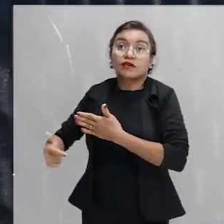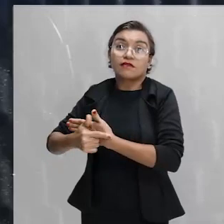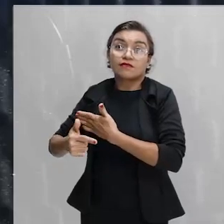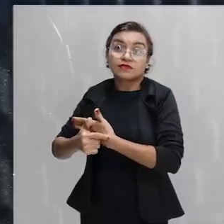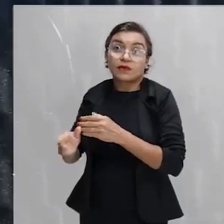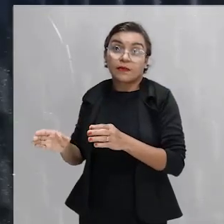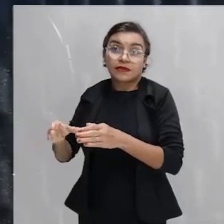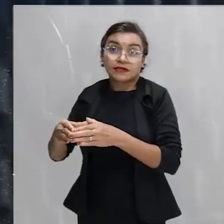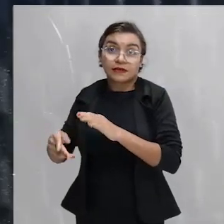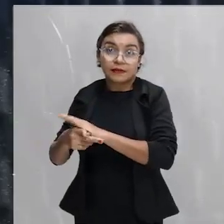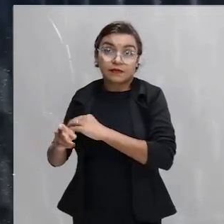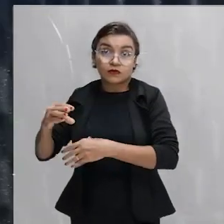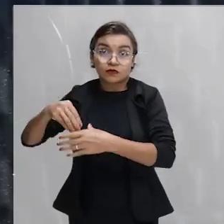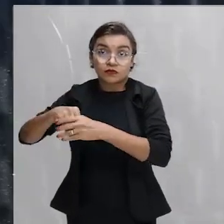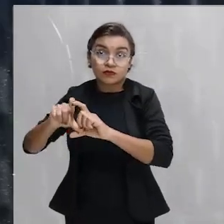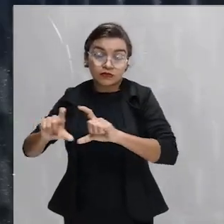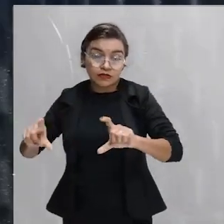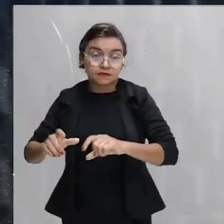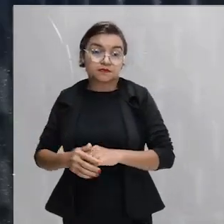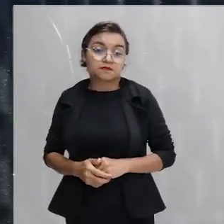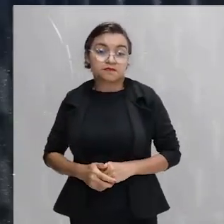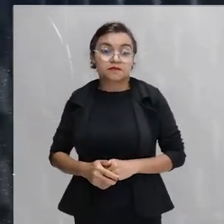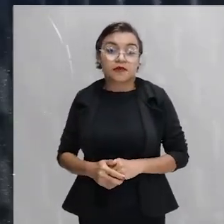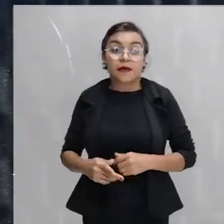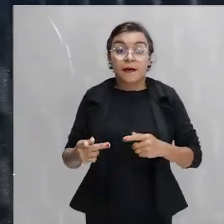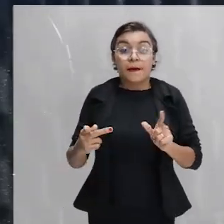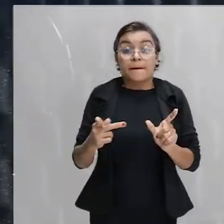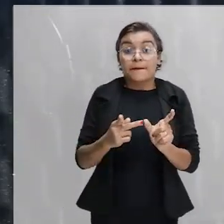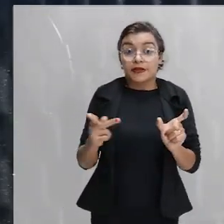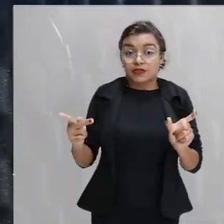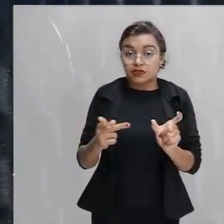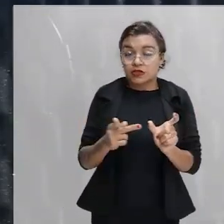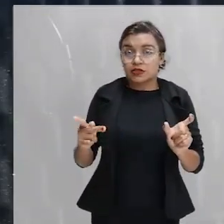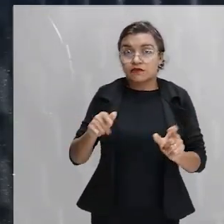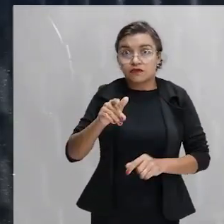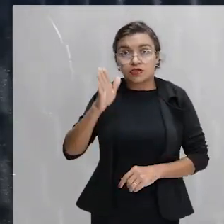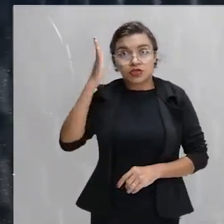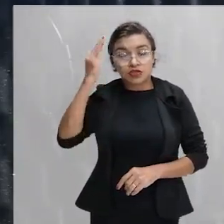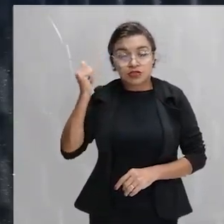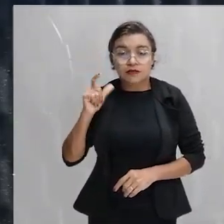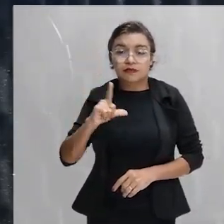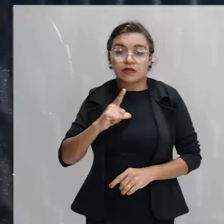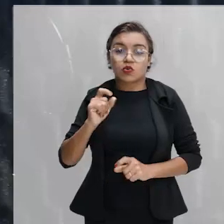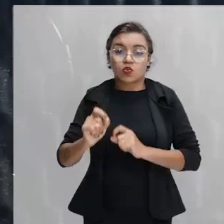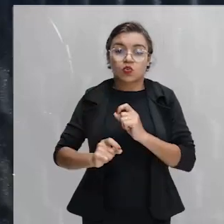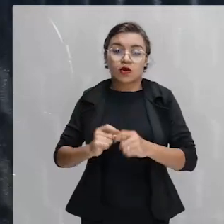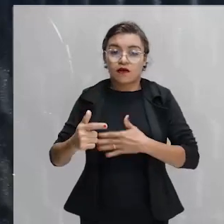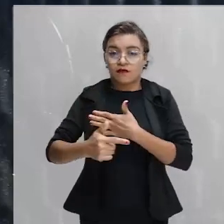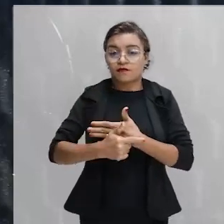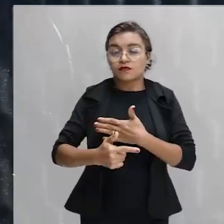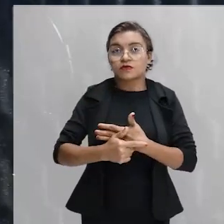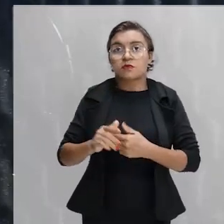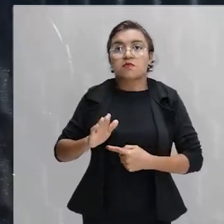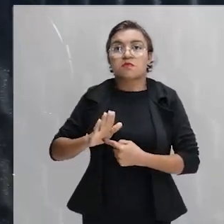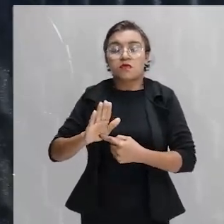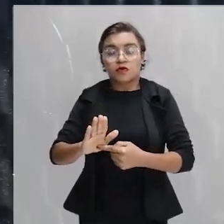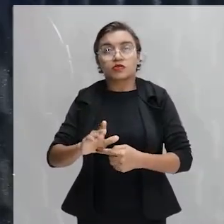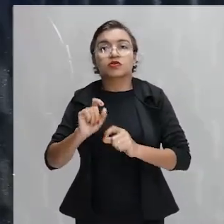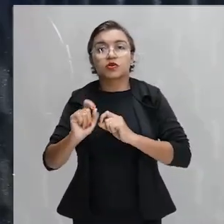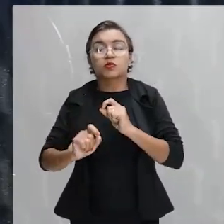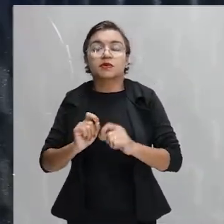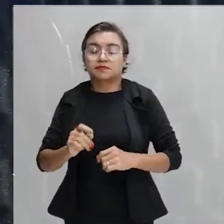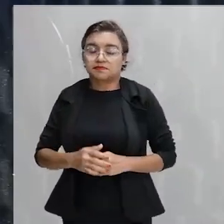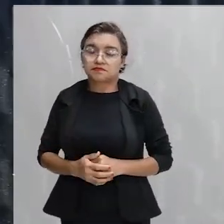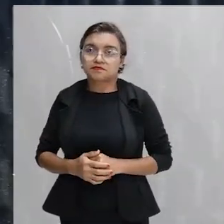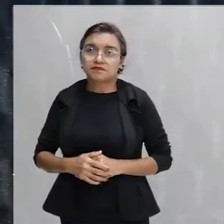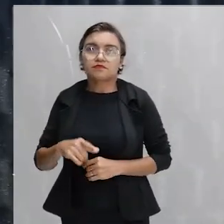no texto. Olha só. Predicativo do objeto. Predicativo você já sabe que é um atributo. A função em evidência se manifesta pelo fato